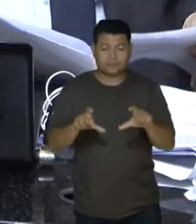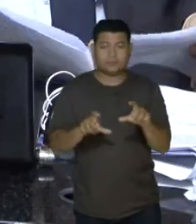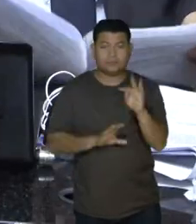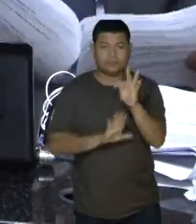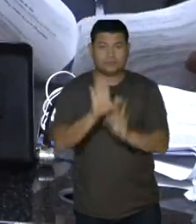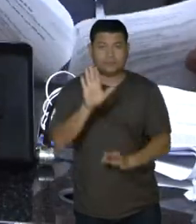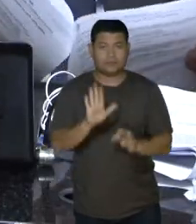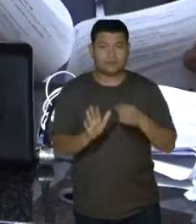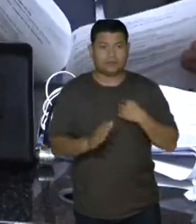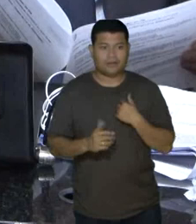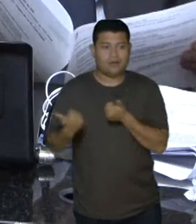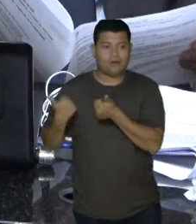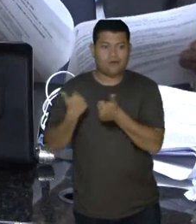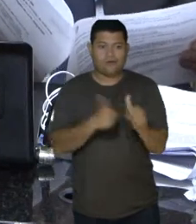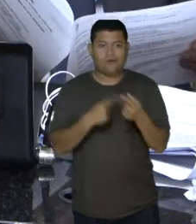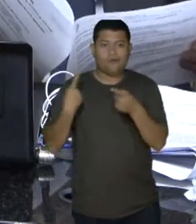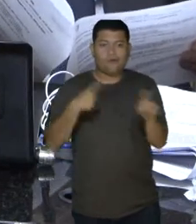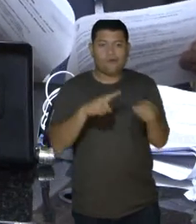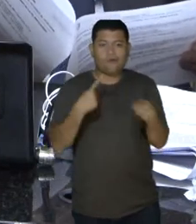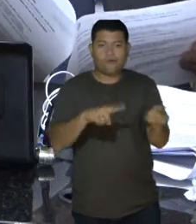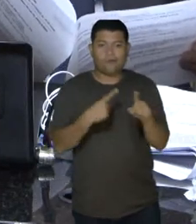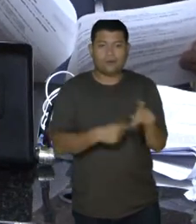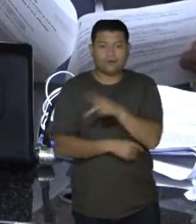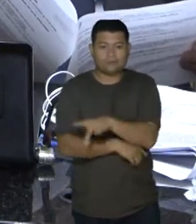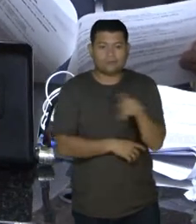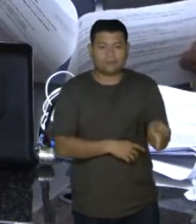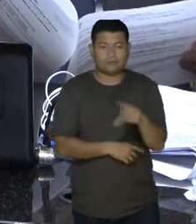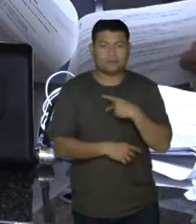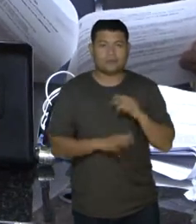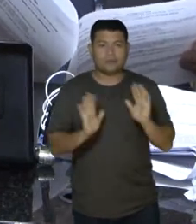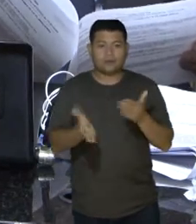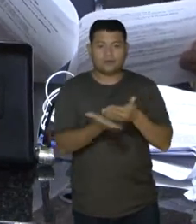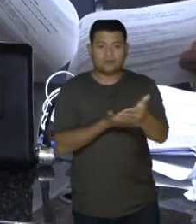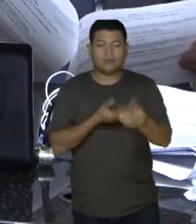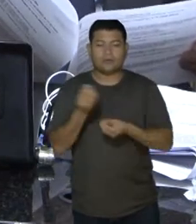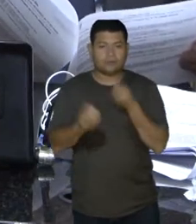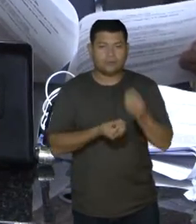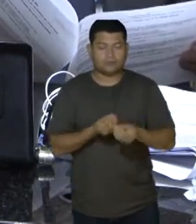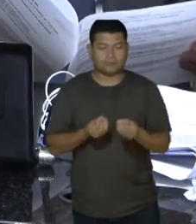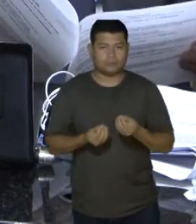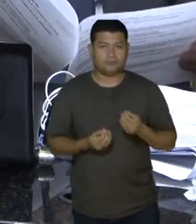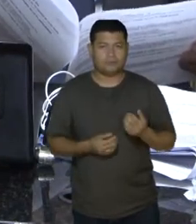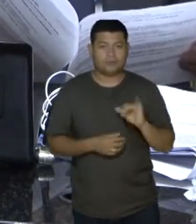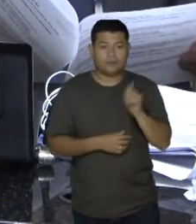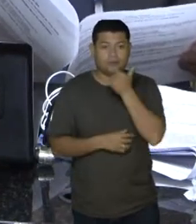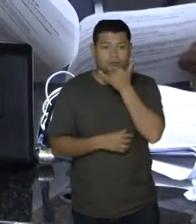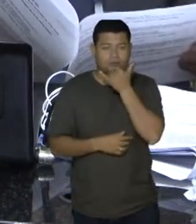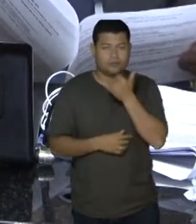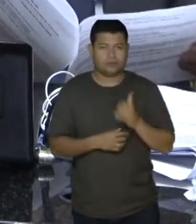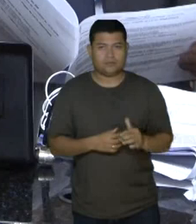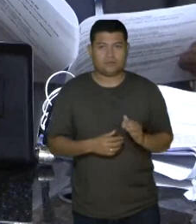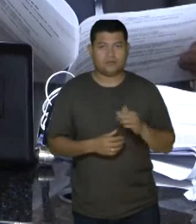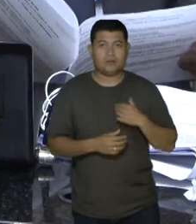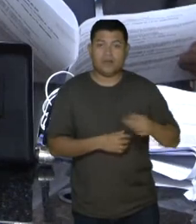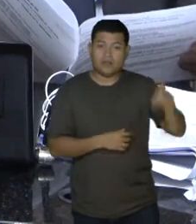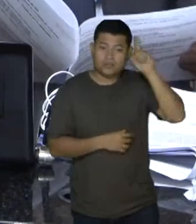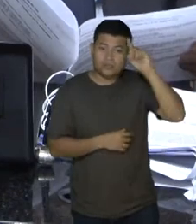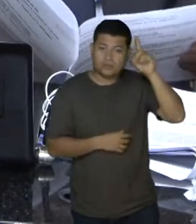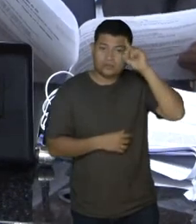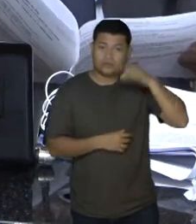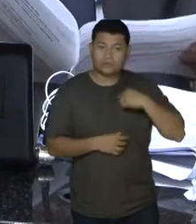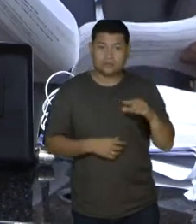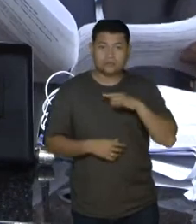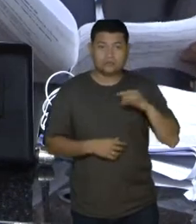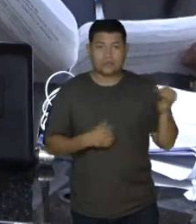às bruxas aos professores. Ele já começa dizendo assim, a justificativa. A cada dia surgem mais notícias